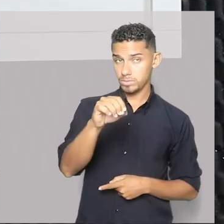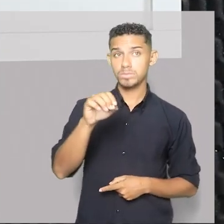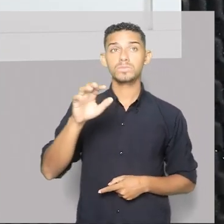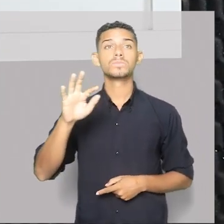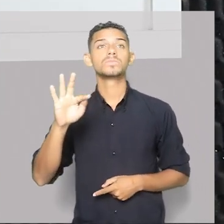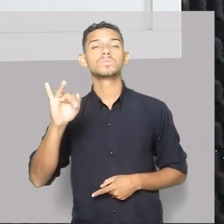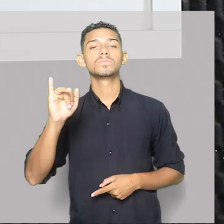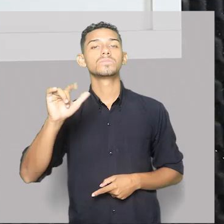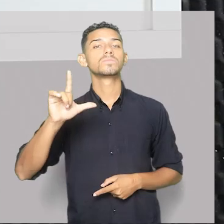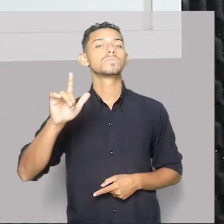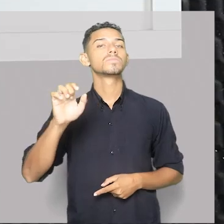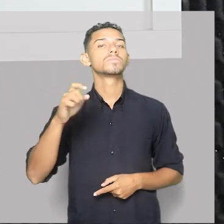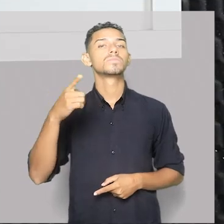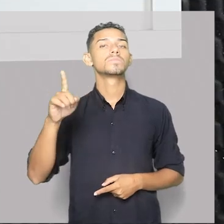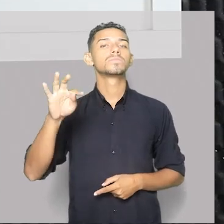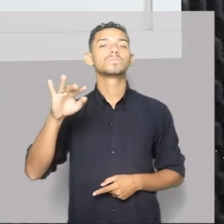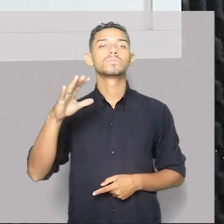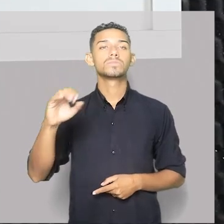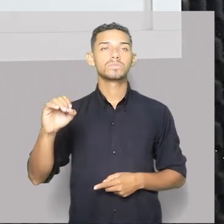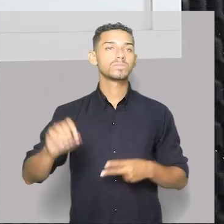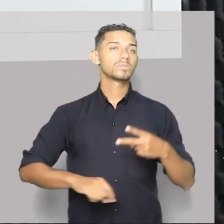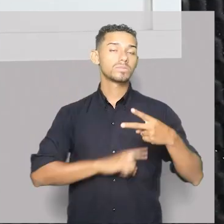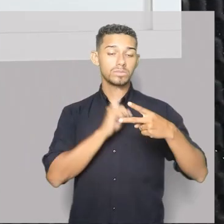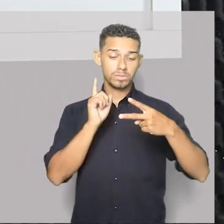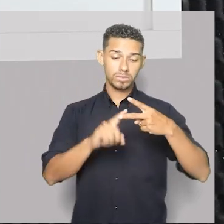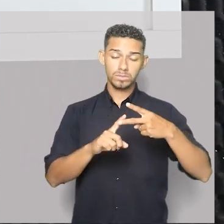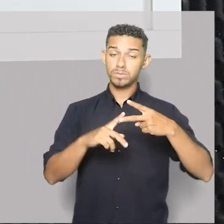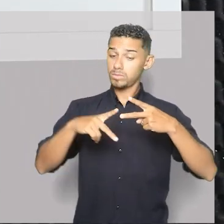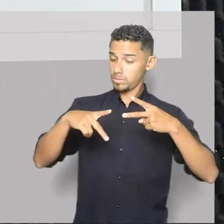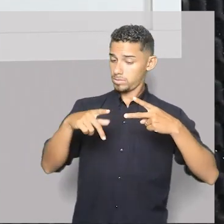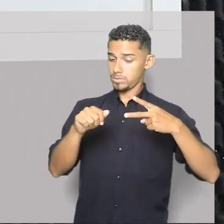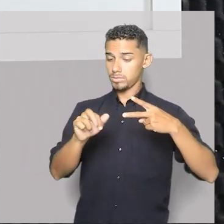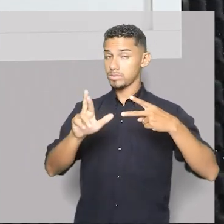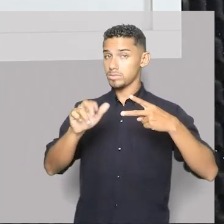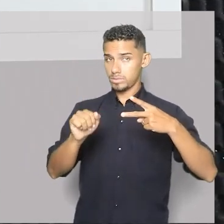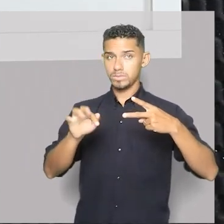monofilético, tá? Então, observa aí comigo. Um grupo